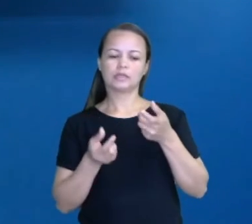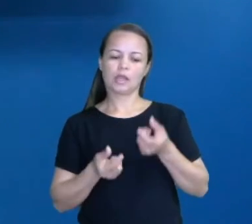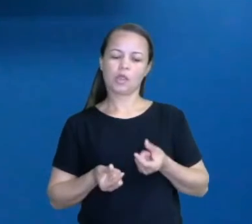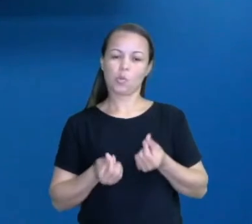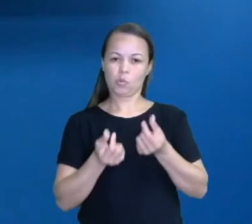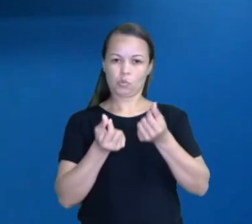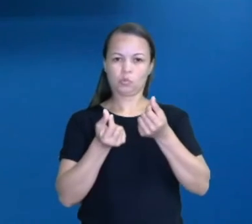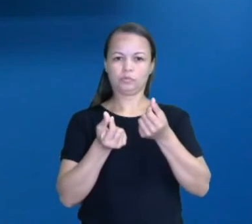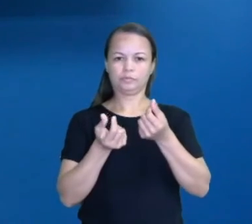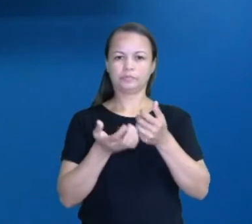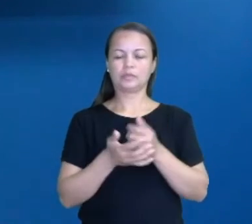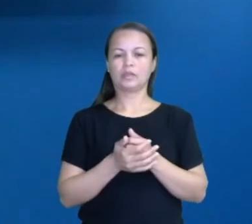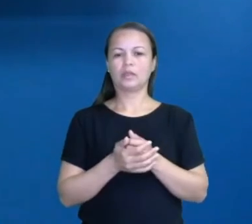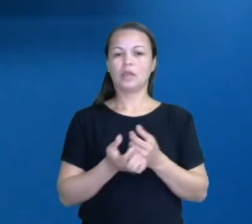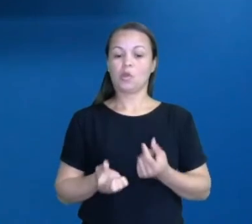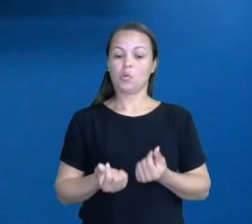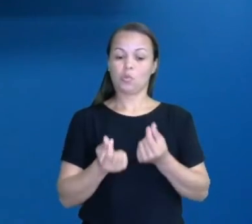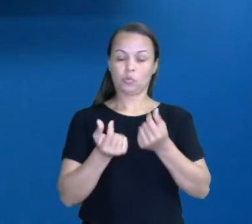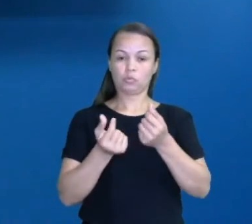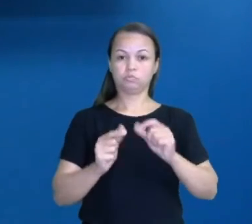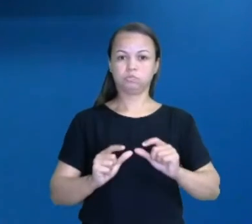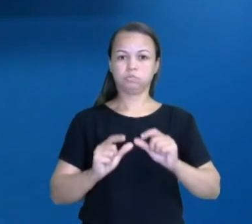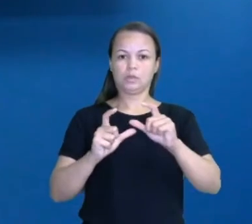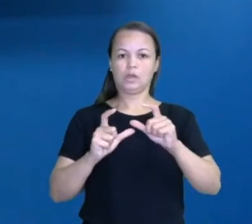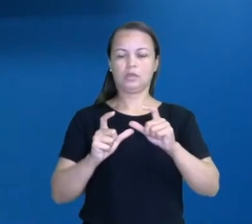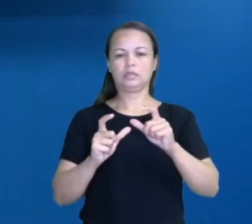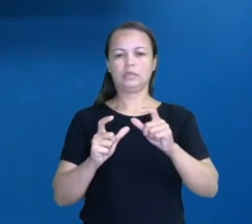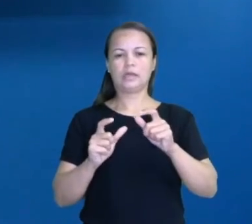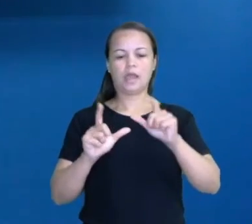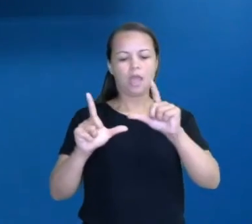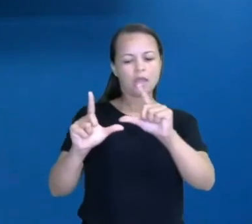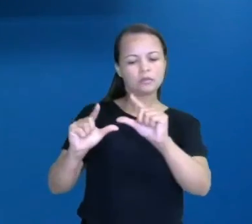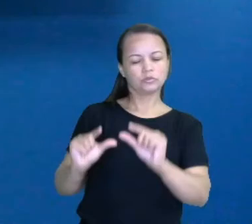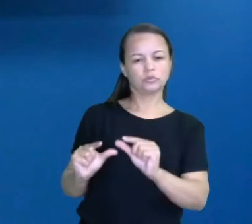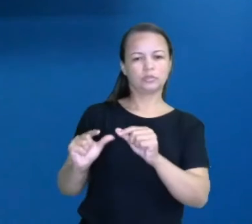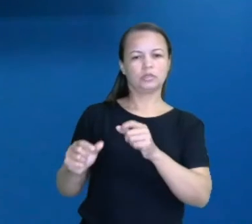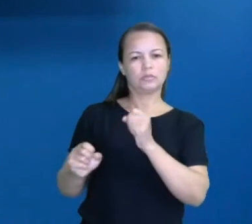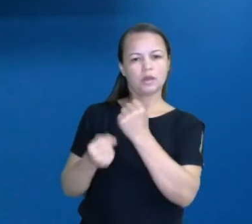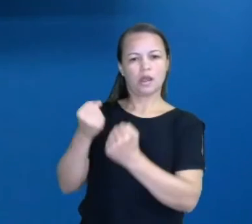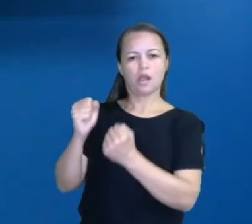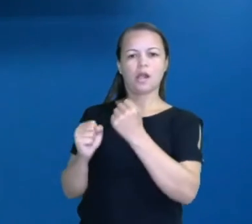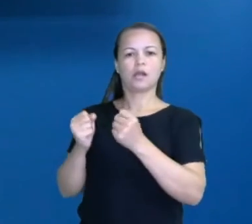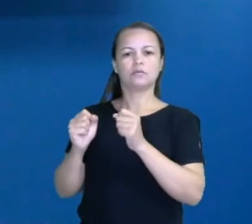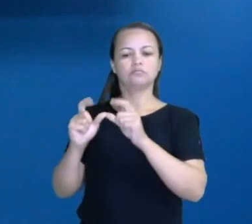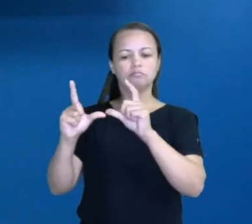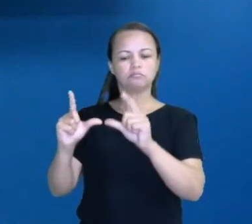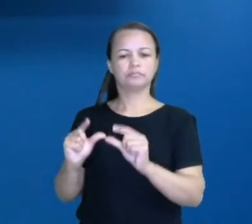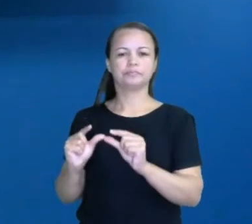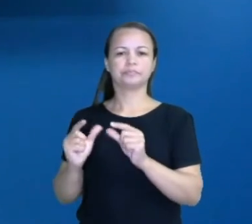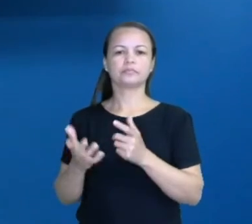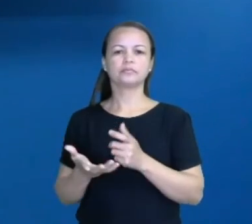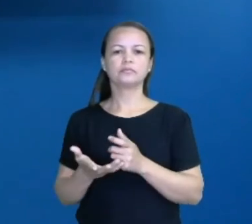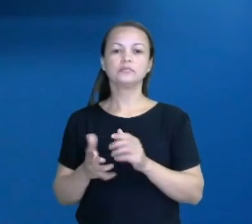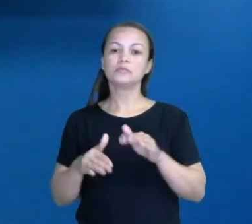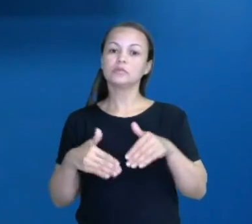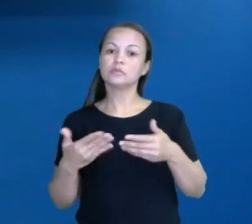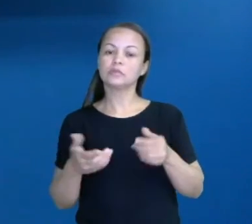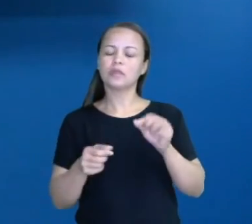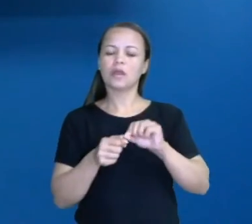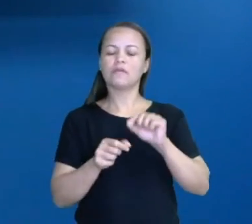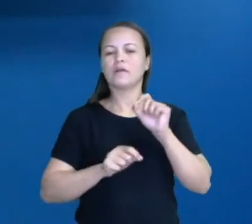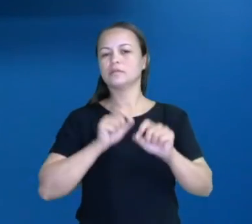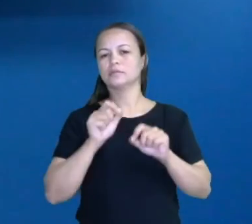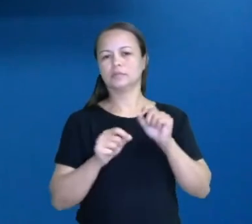lucro, quer maximizar seu lucro, reduzir as suas despesas com a produção, ok. Então, o que você faz?